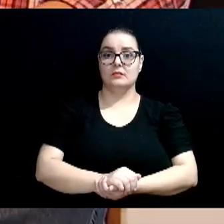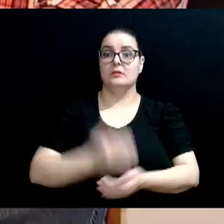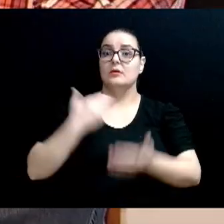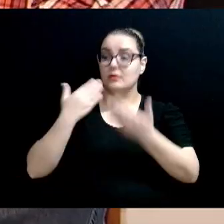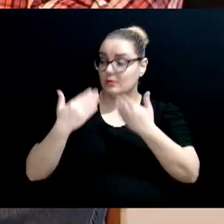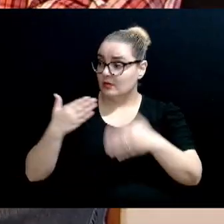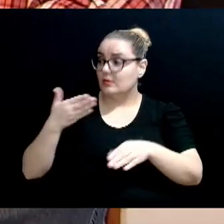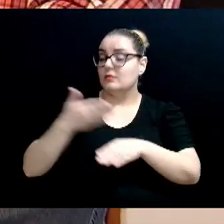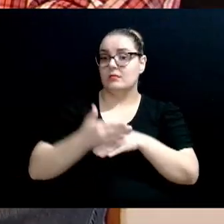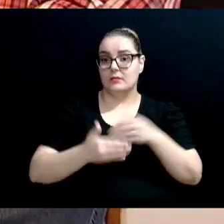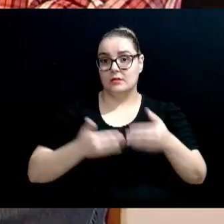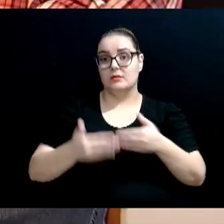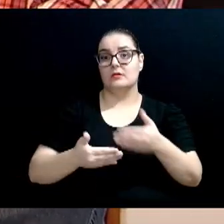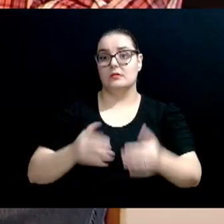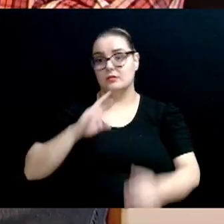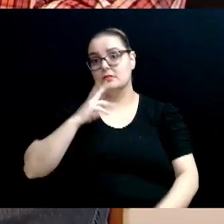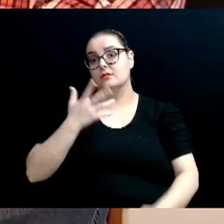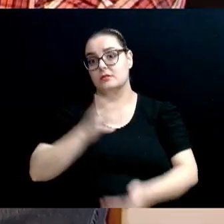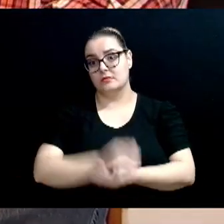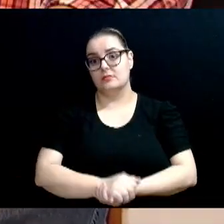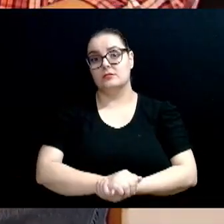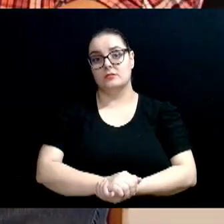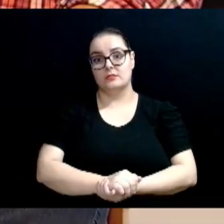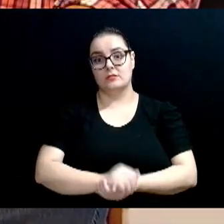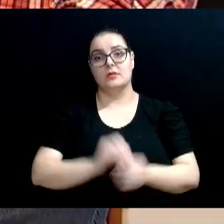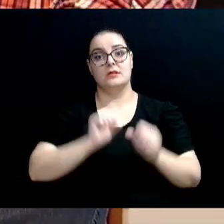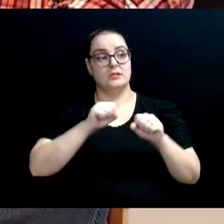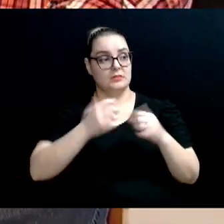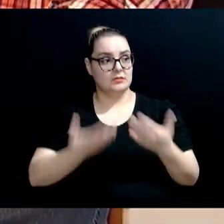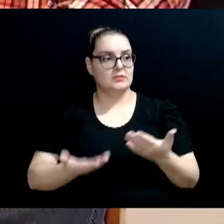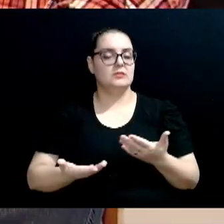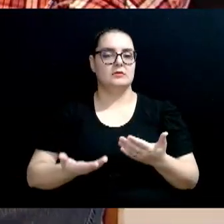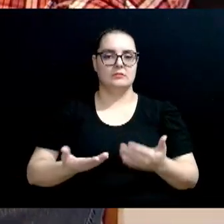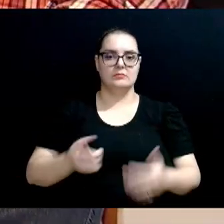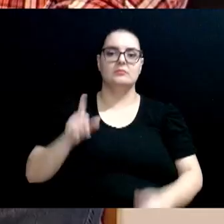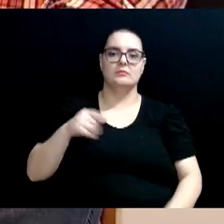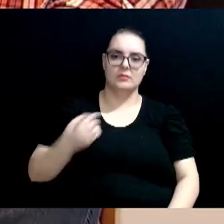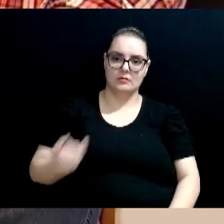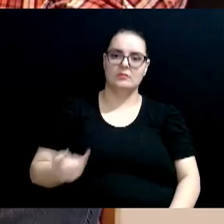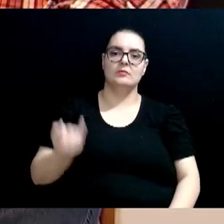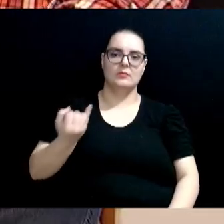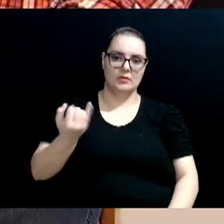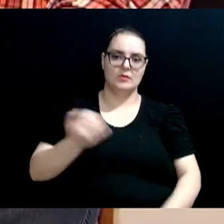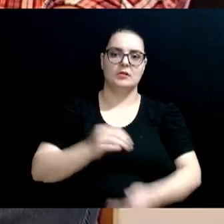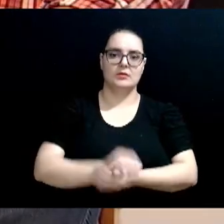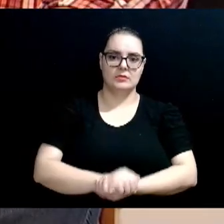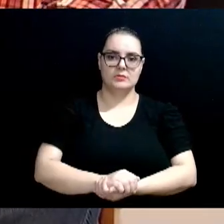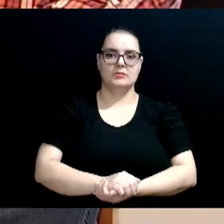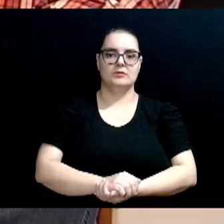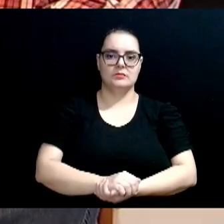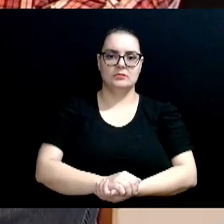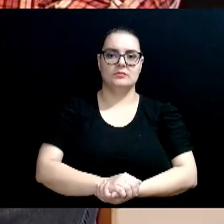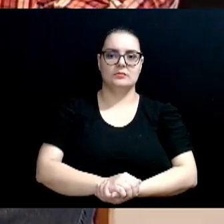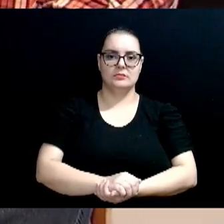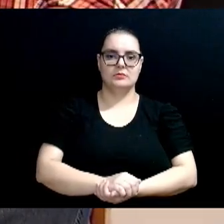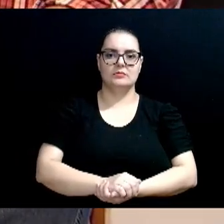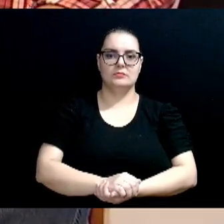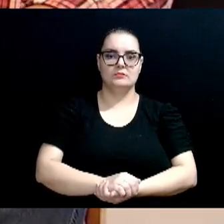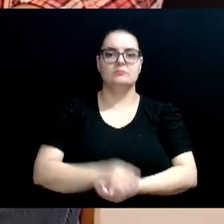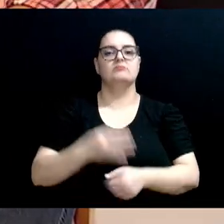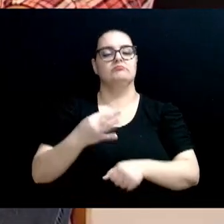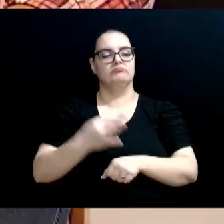no processo, já resolveu. Sim. Então eu acho que valeu muito a pena a gente ter